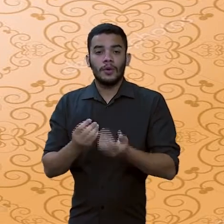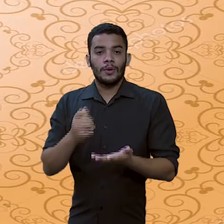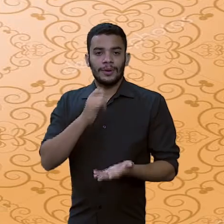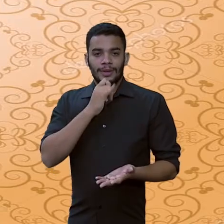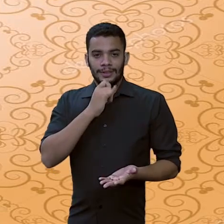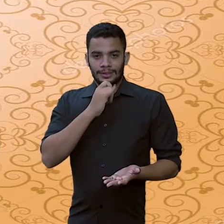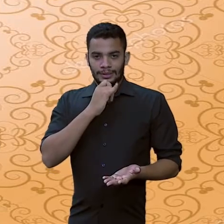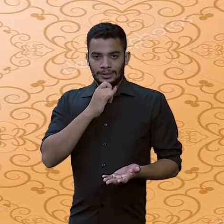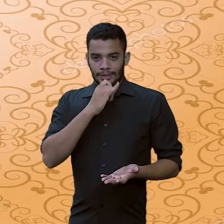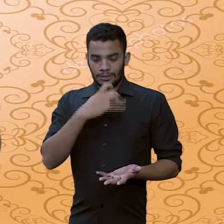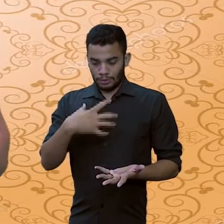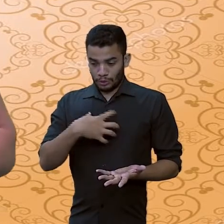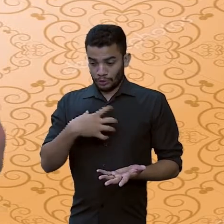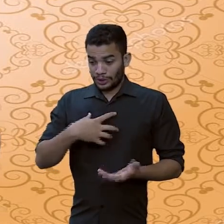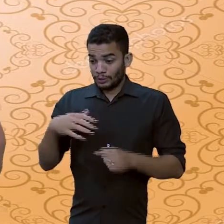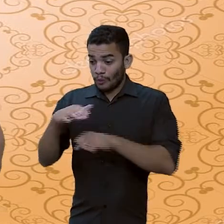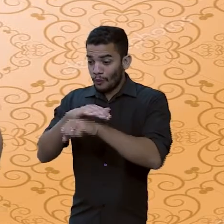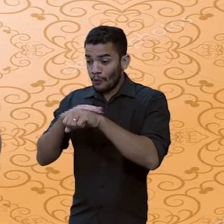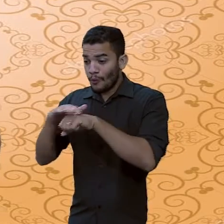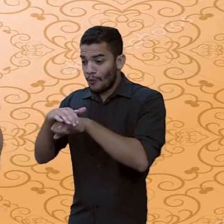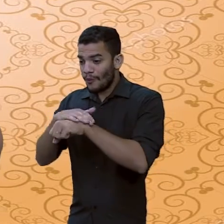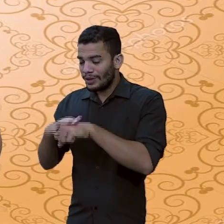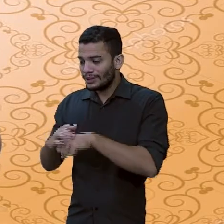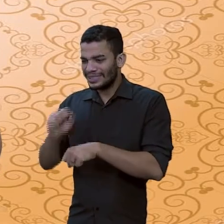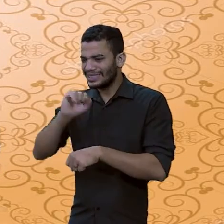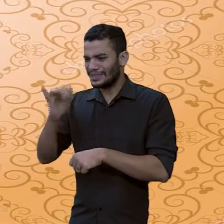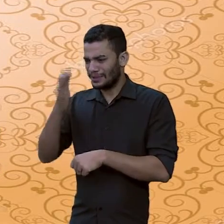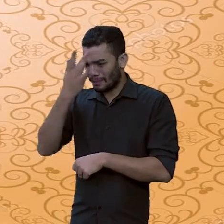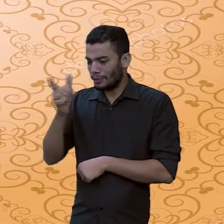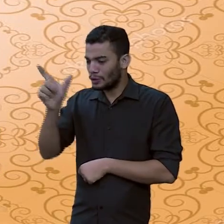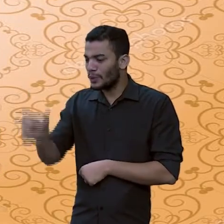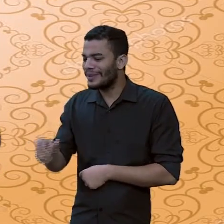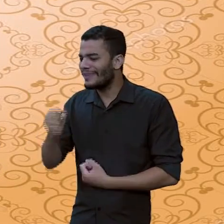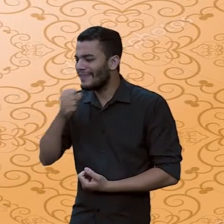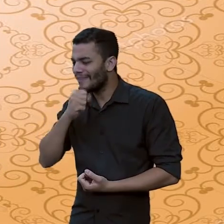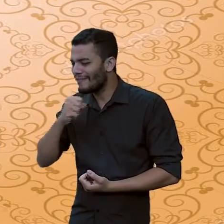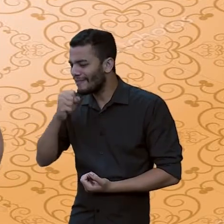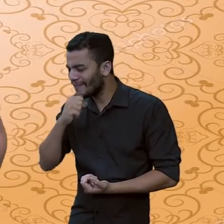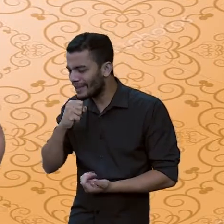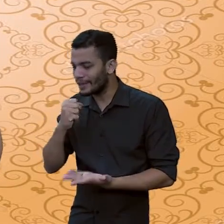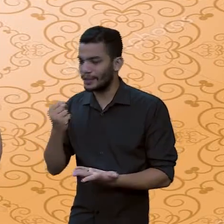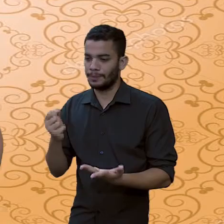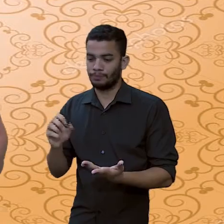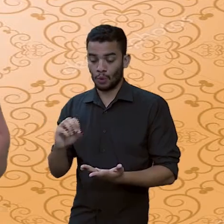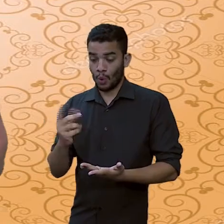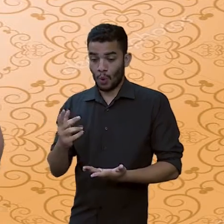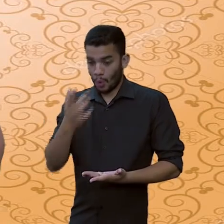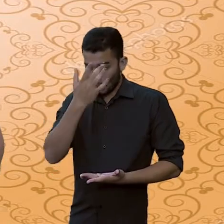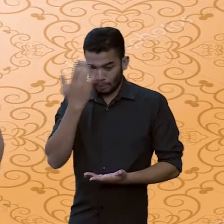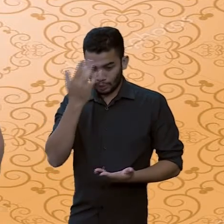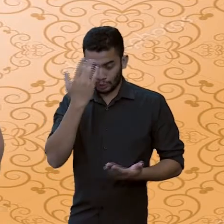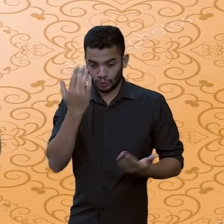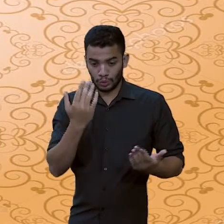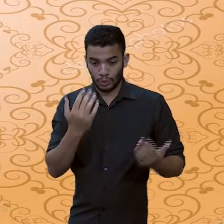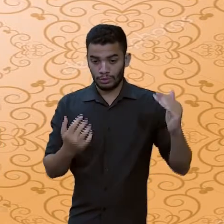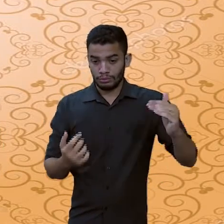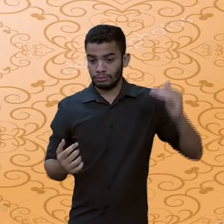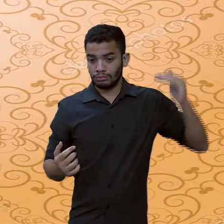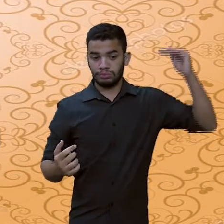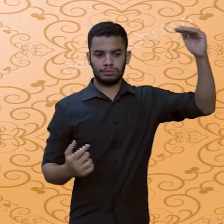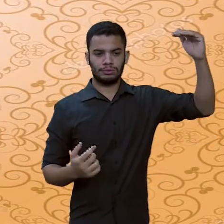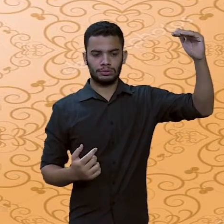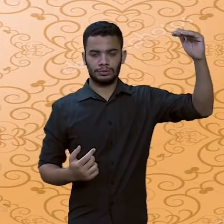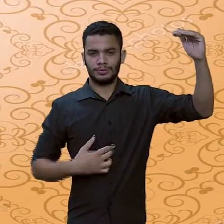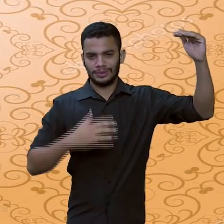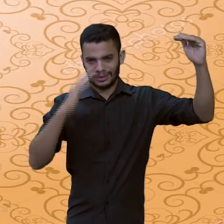idade ou cargos ocupados, por exemplo. Utilizamos Vossa Alteza para referir aos príncipes e duques,